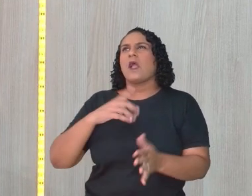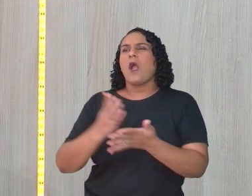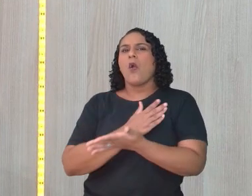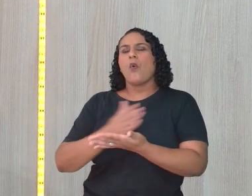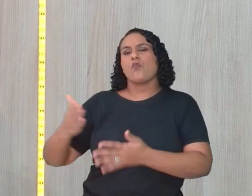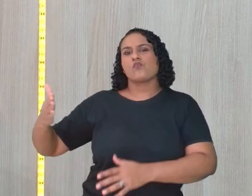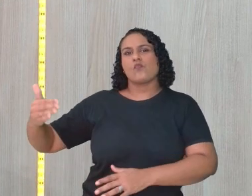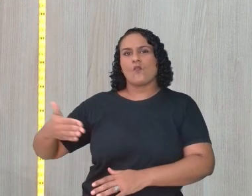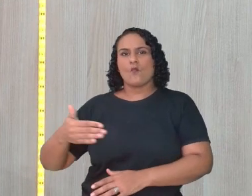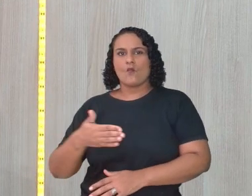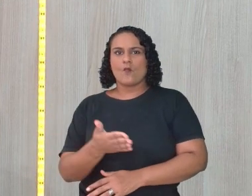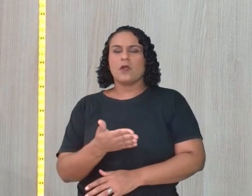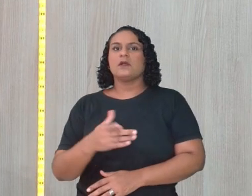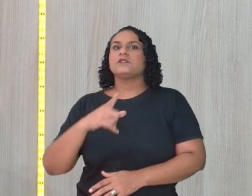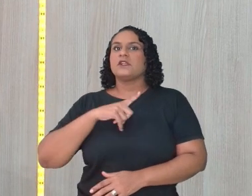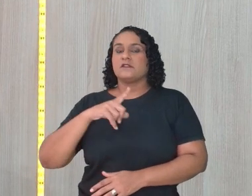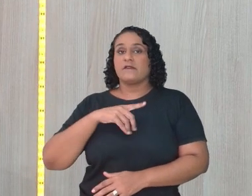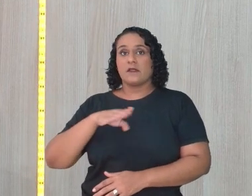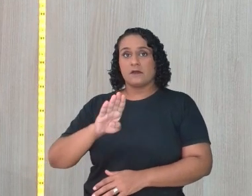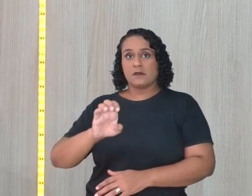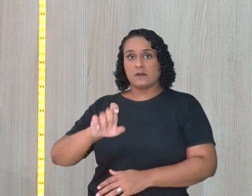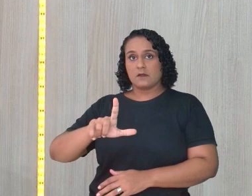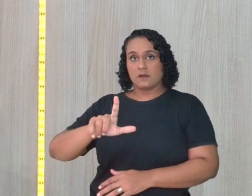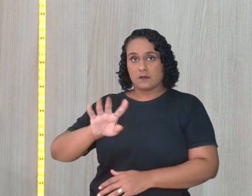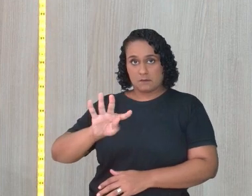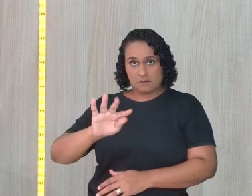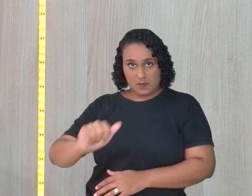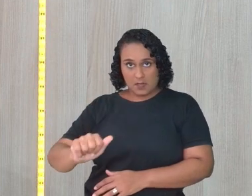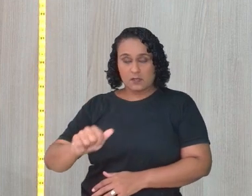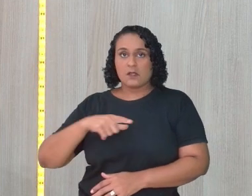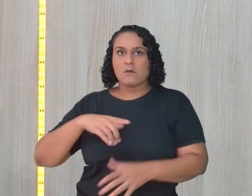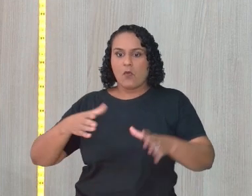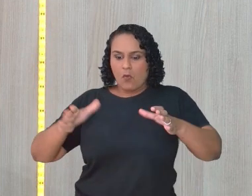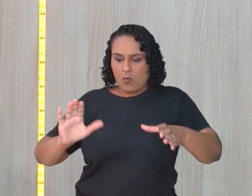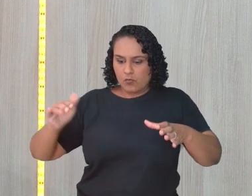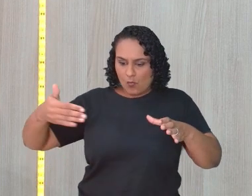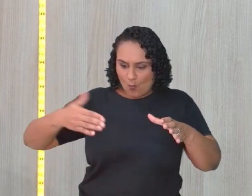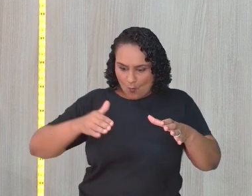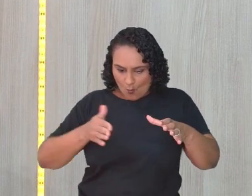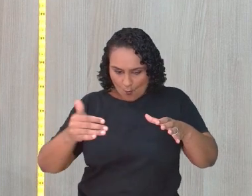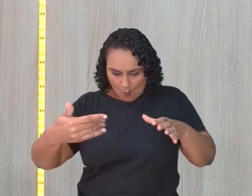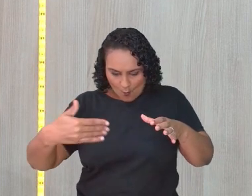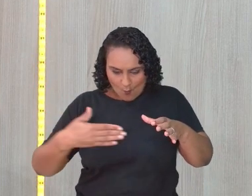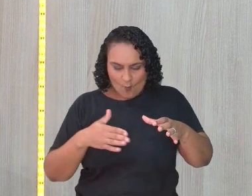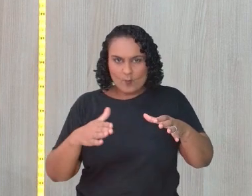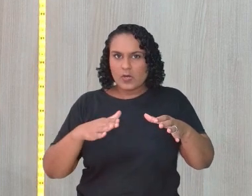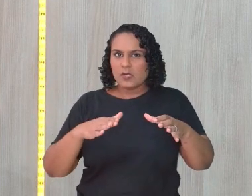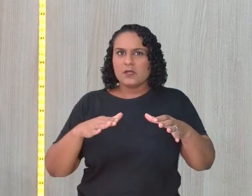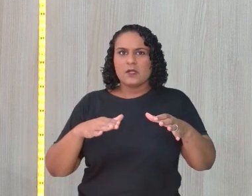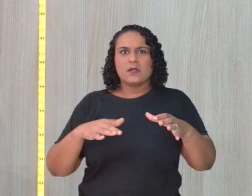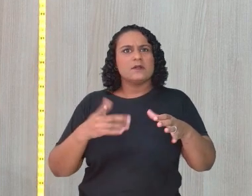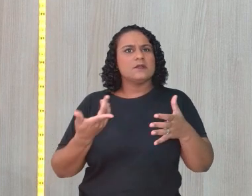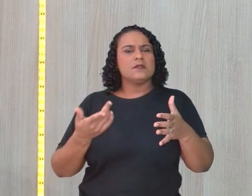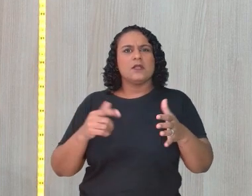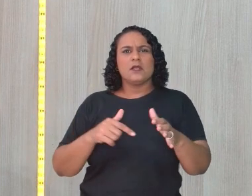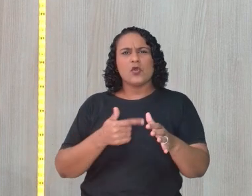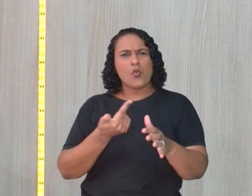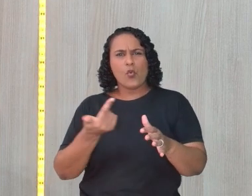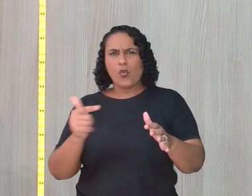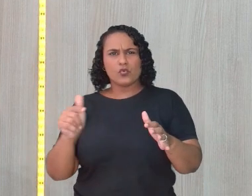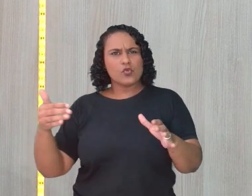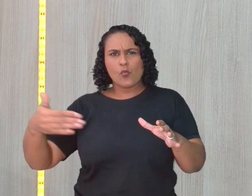que alguns de vocês já tiveram uma beta, e aí colocou no aquário, e sem ter a presença de outro indivíduo, ela começa a